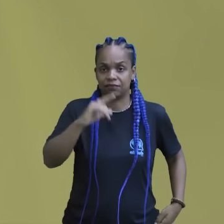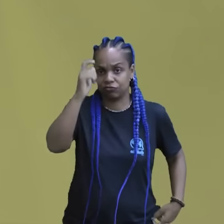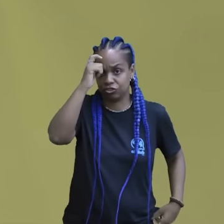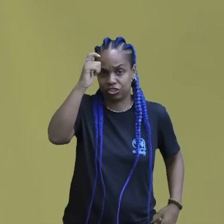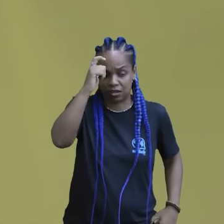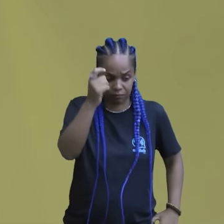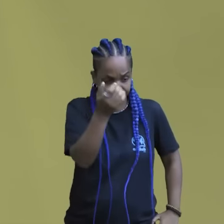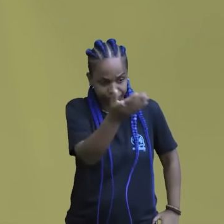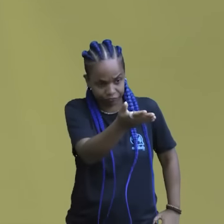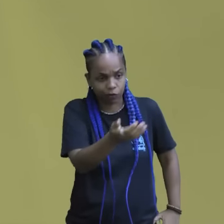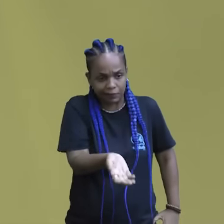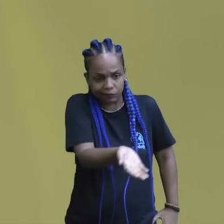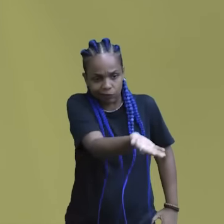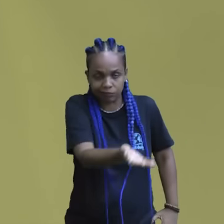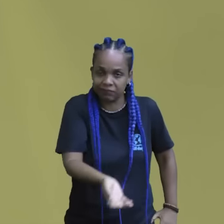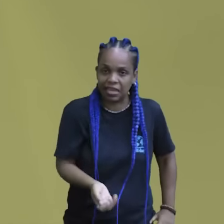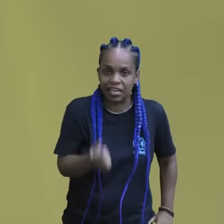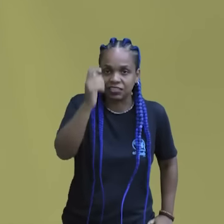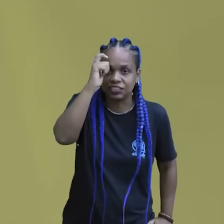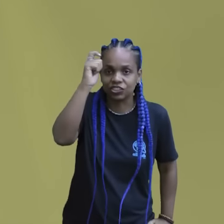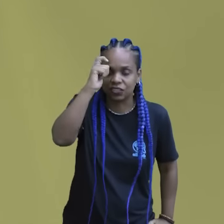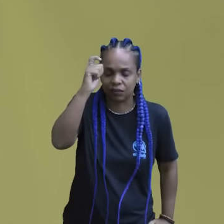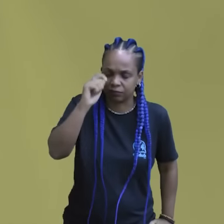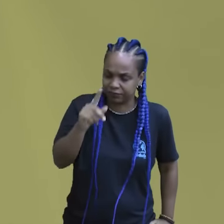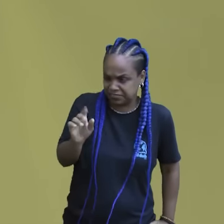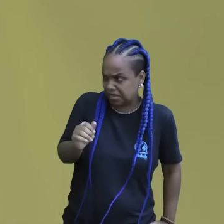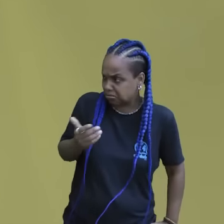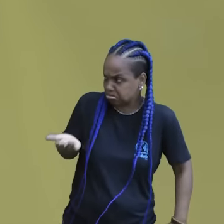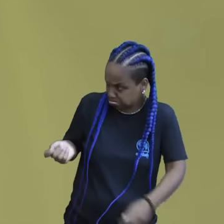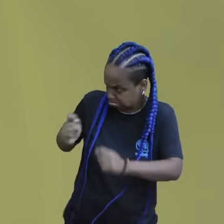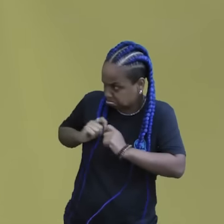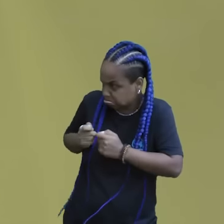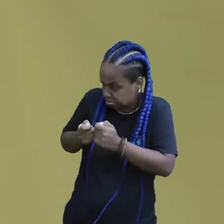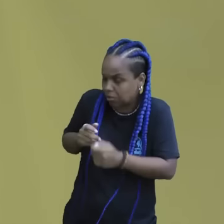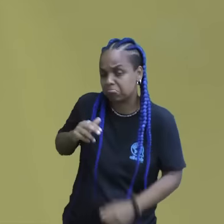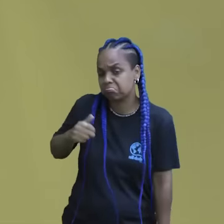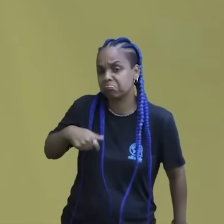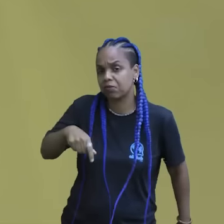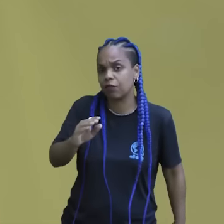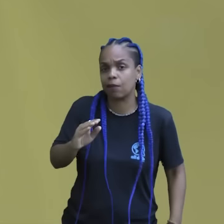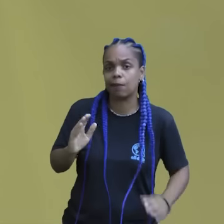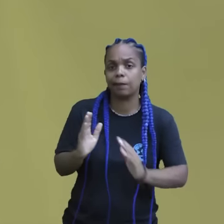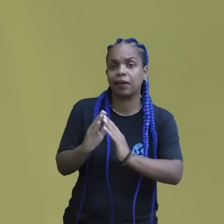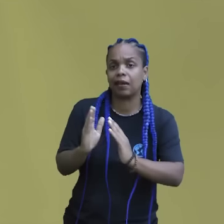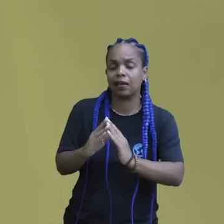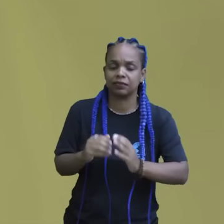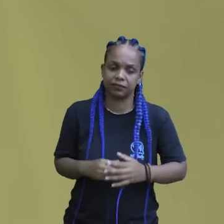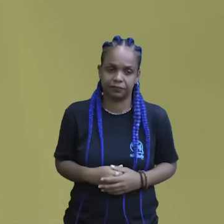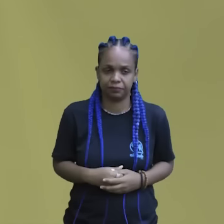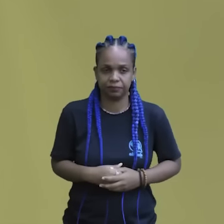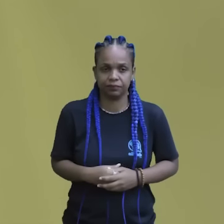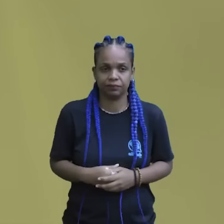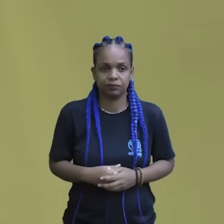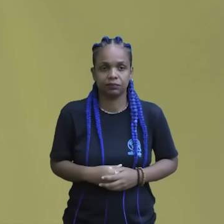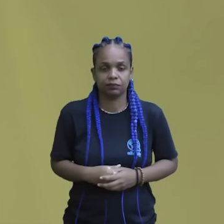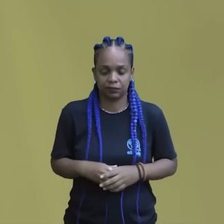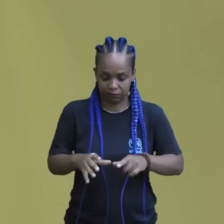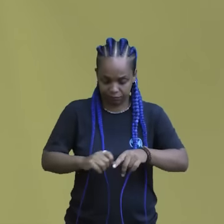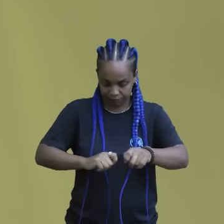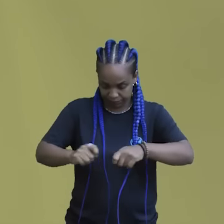ele desembrulha essa fantasia de diabo, a mãe diz: que foi isso? Você